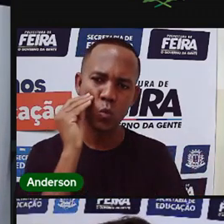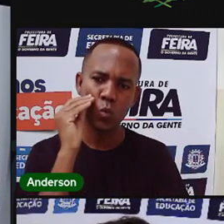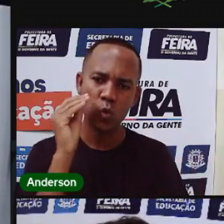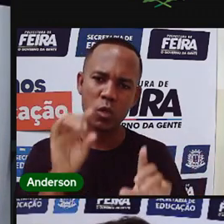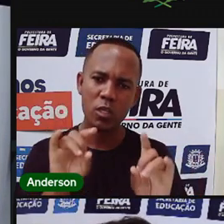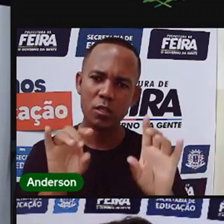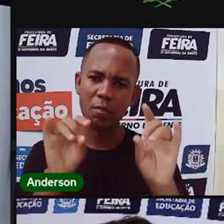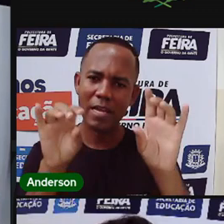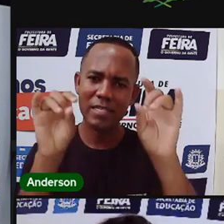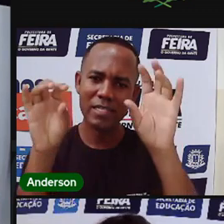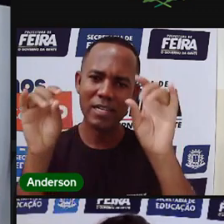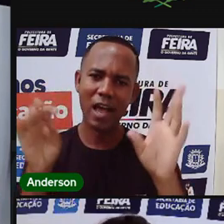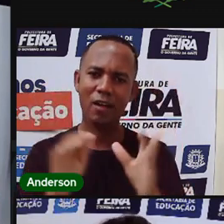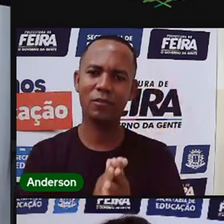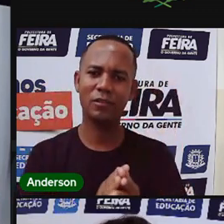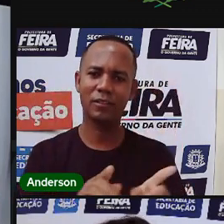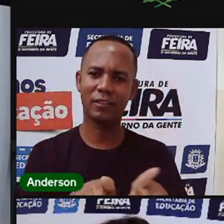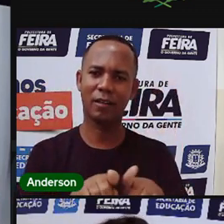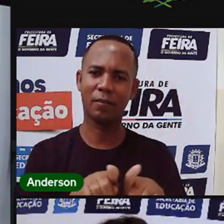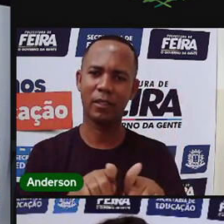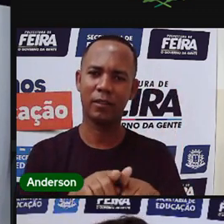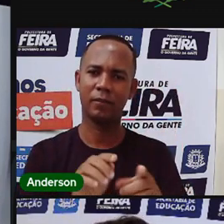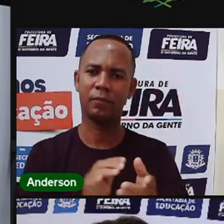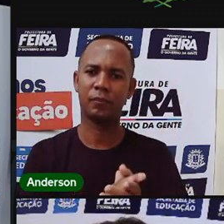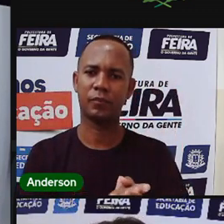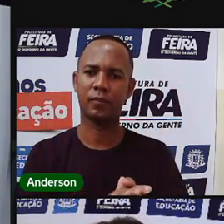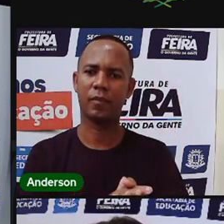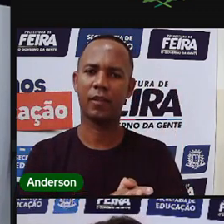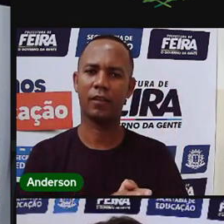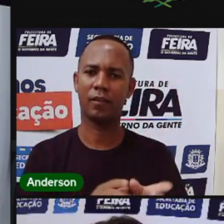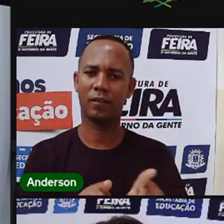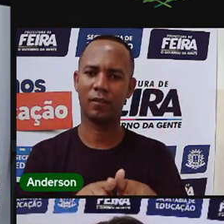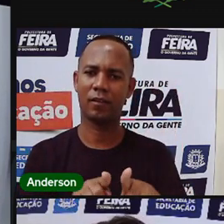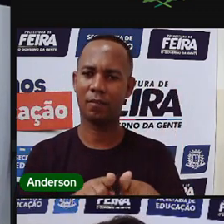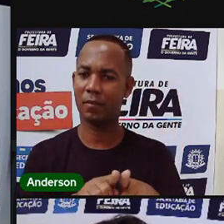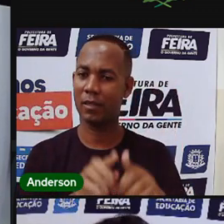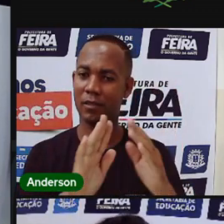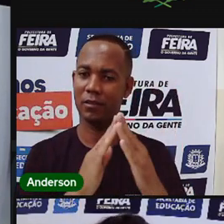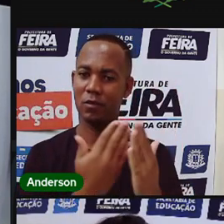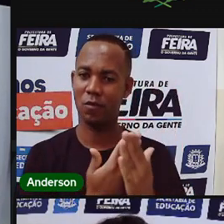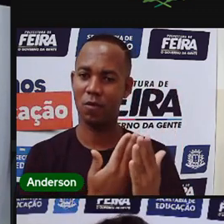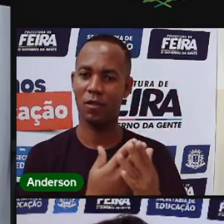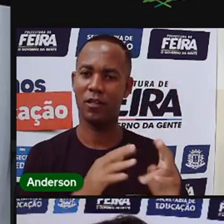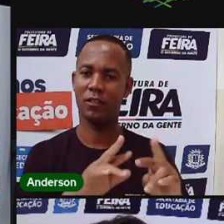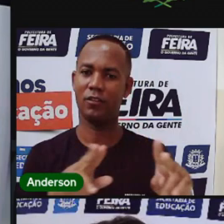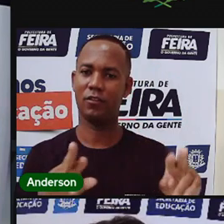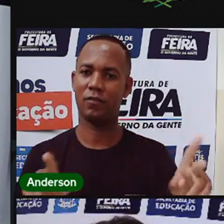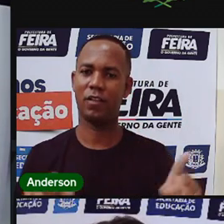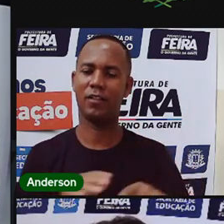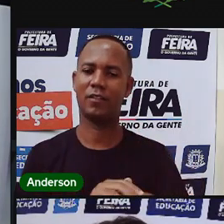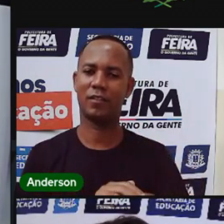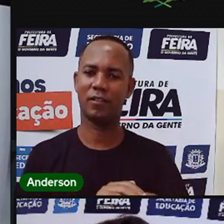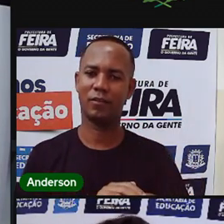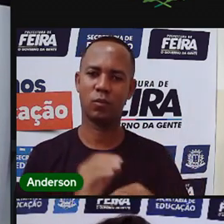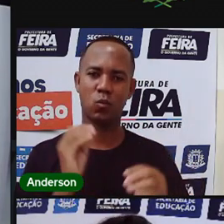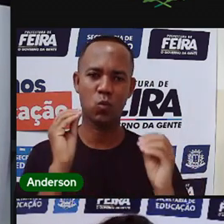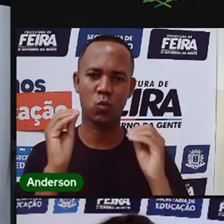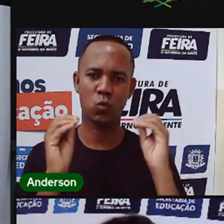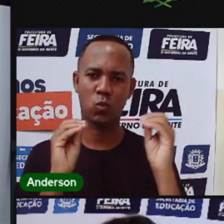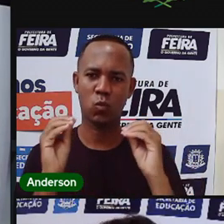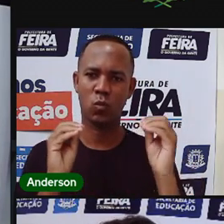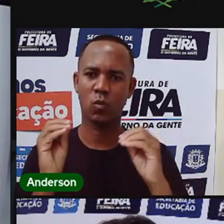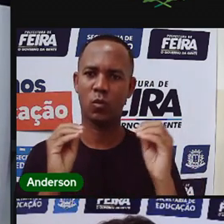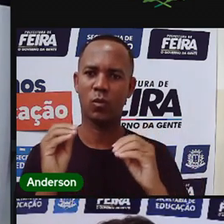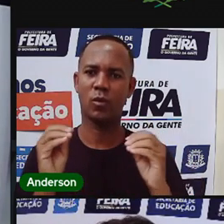meus aluninhos de lá, a Escola Municipal José Tavares Carneiro, Maria Antônia Costa,